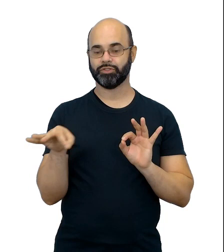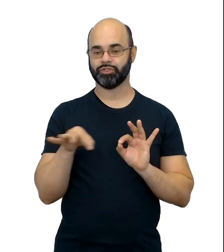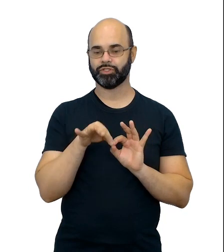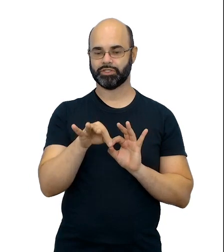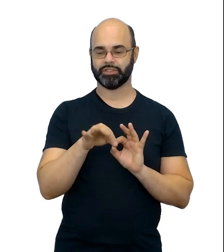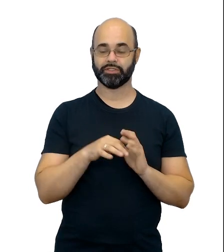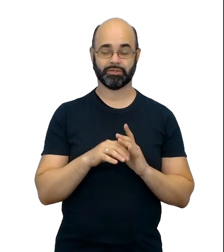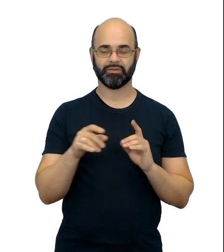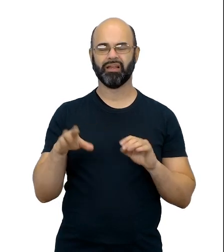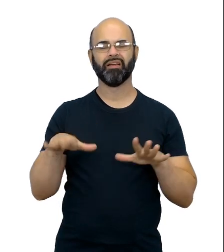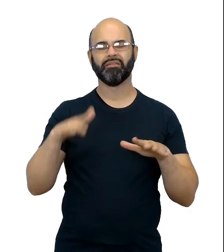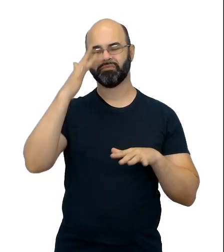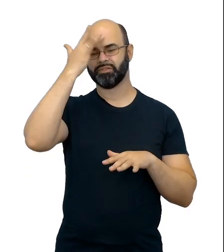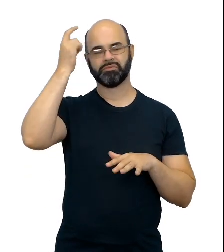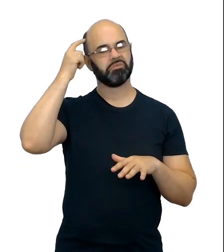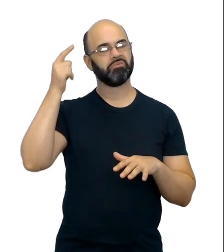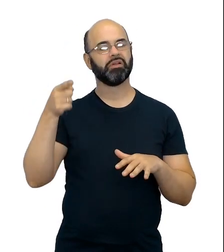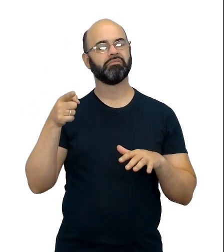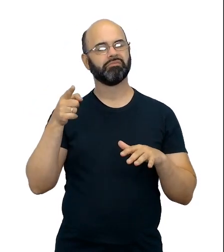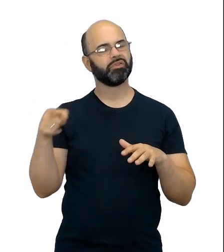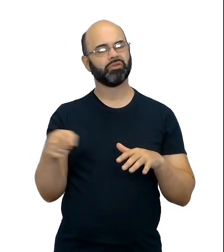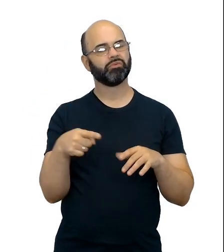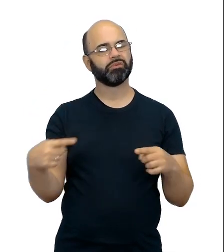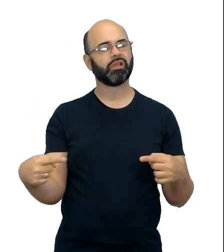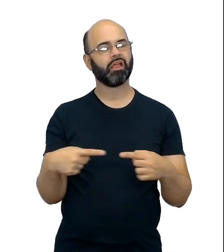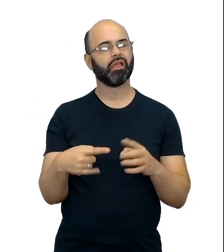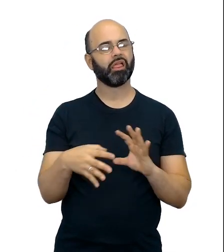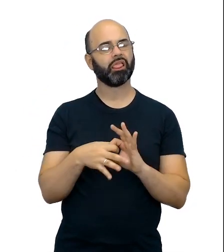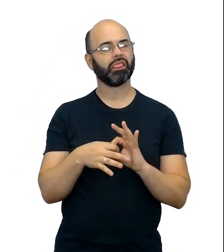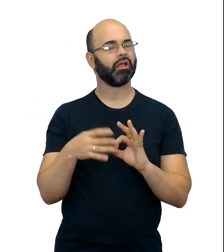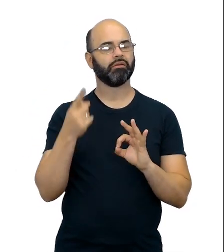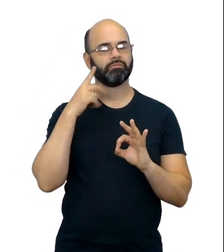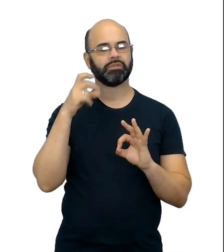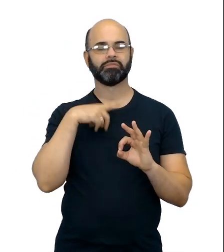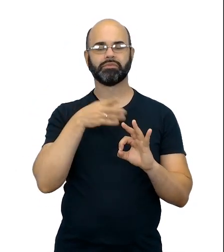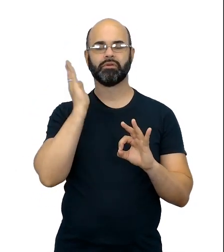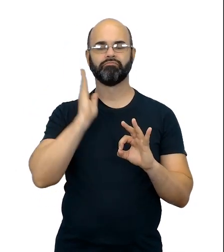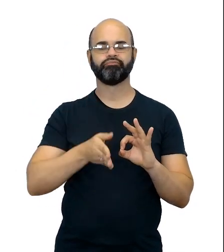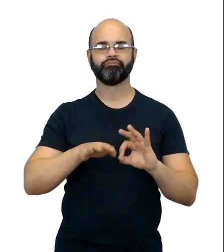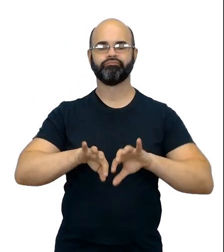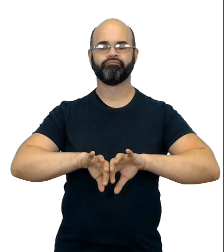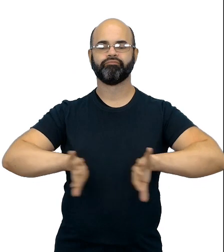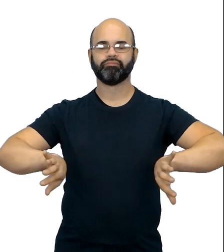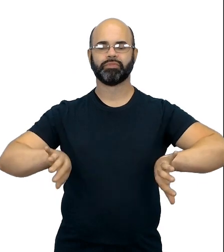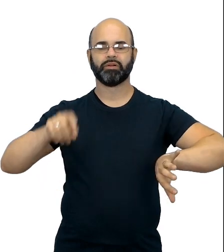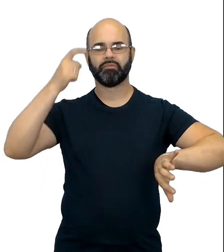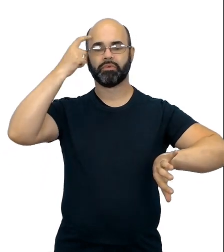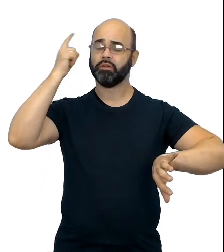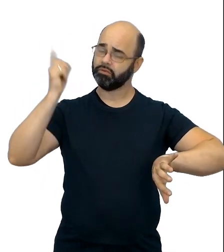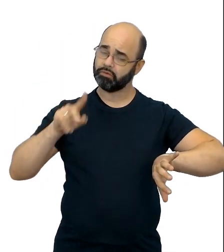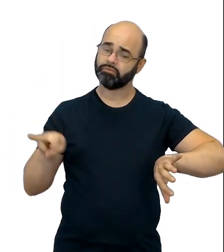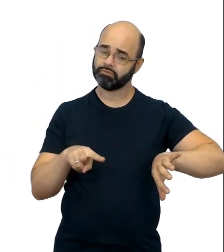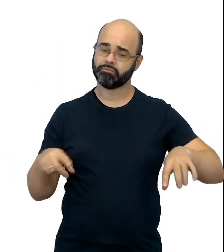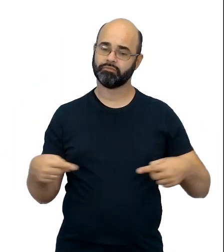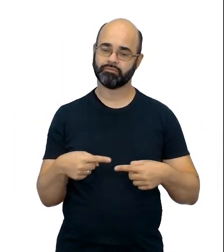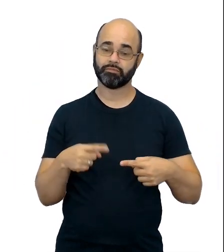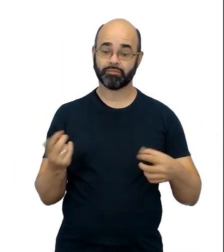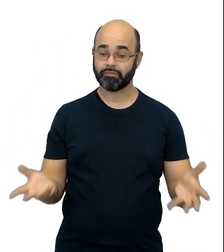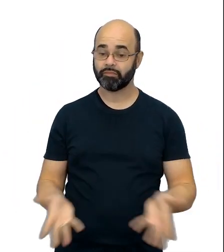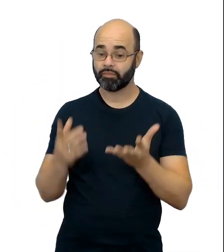coisa, outra, né? E eu tenho que trabalhar essas ideias conectadas. Não que eu fale assim, olha, meninos, hoje a gente vai